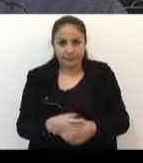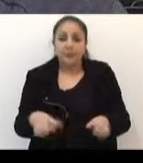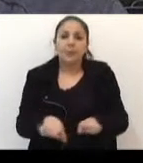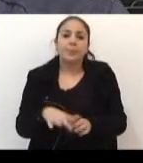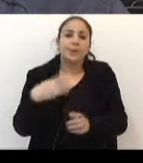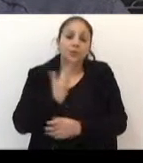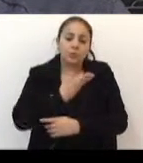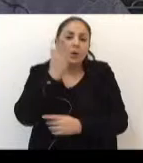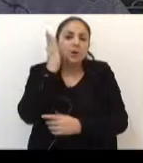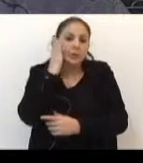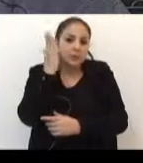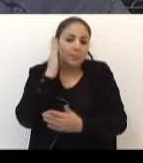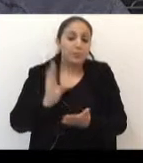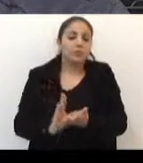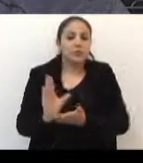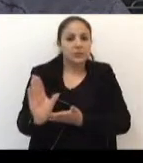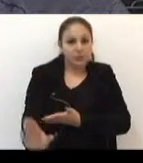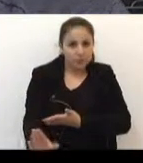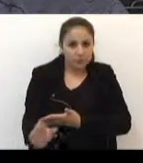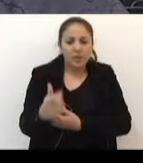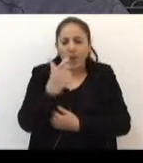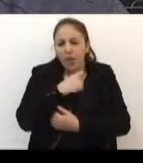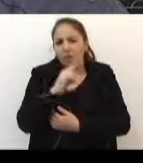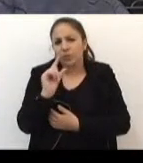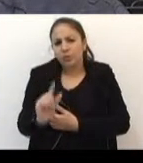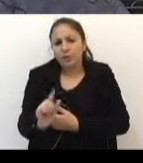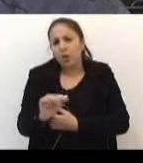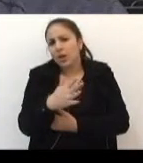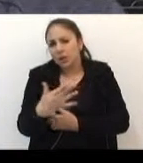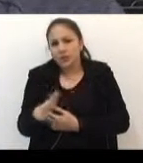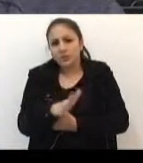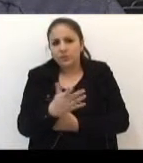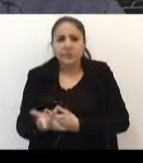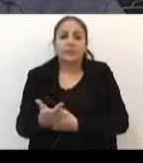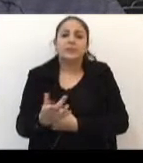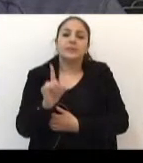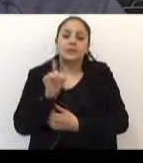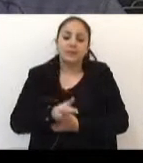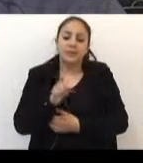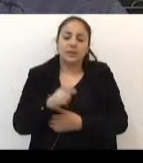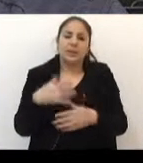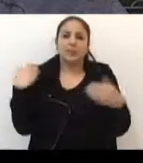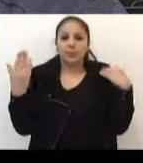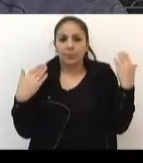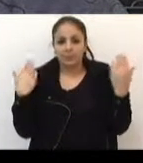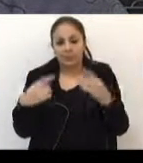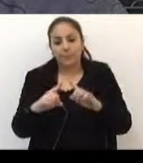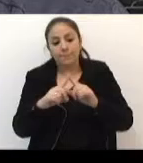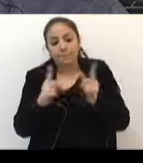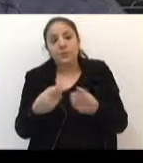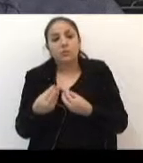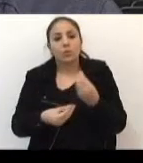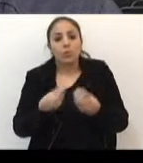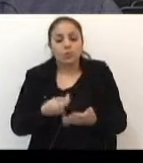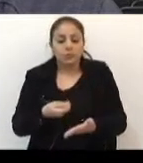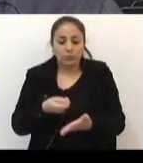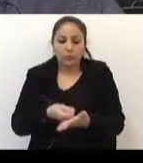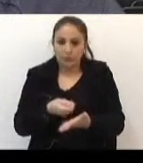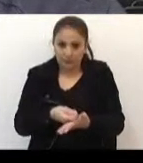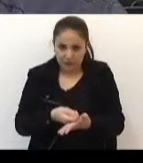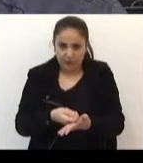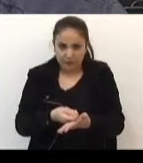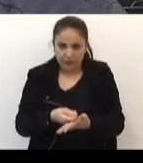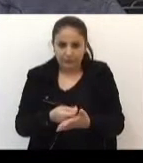que o investimento às vezes é menor daquilo que é aplicado hoje na construção dos passeios públicos, mas como não há uma cobrança da Secretaria de Obras,